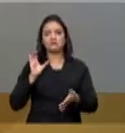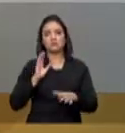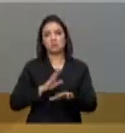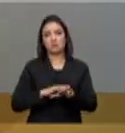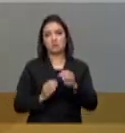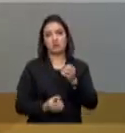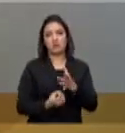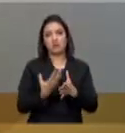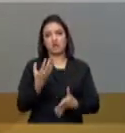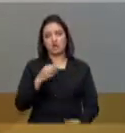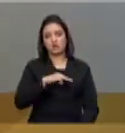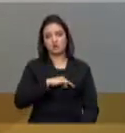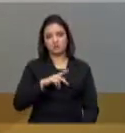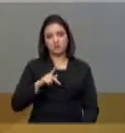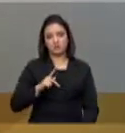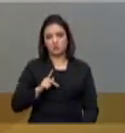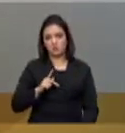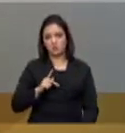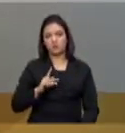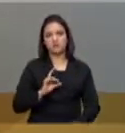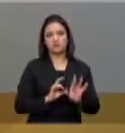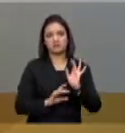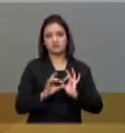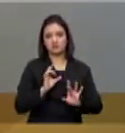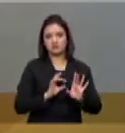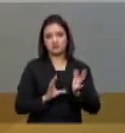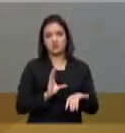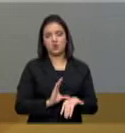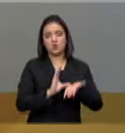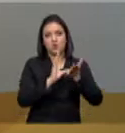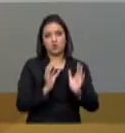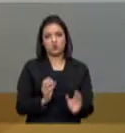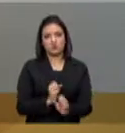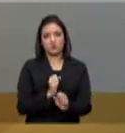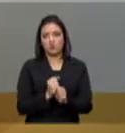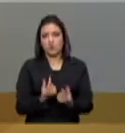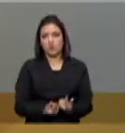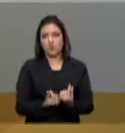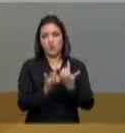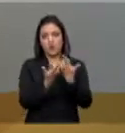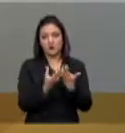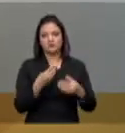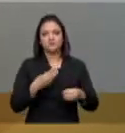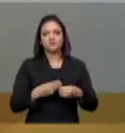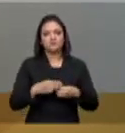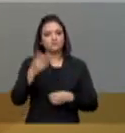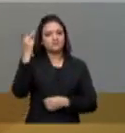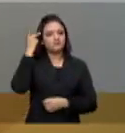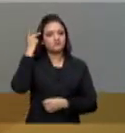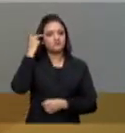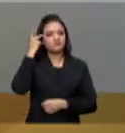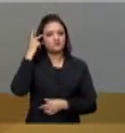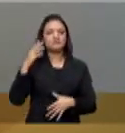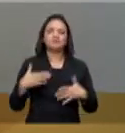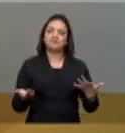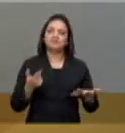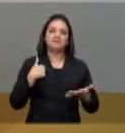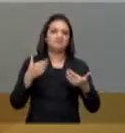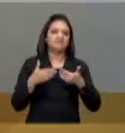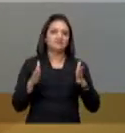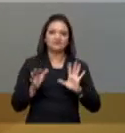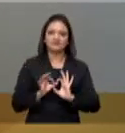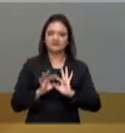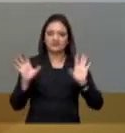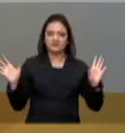para a criação de um Ministério Público Especial para o Conselho de Contas do município de São Paulo. Coloco-me, senhor presidente, à inteira disposição dos